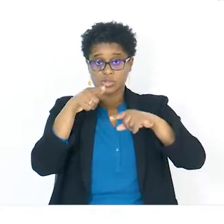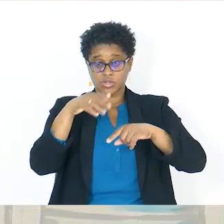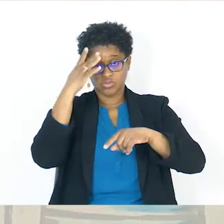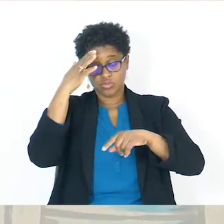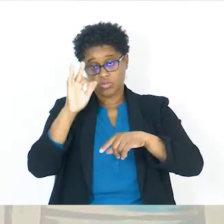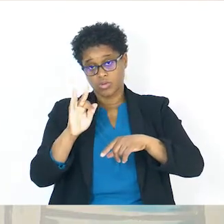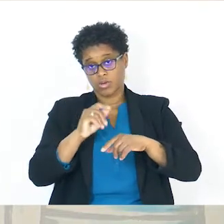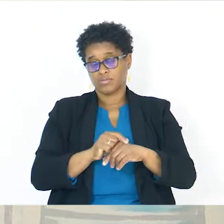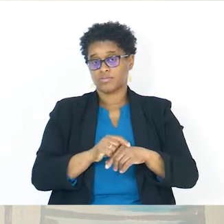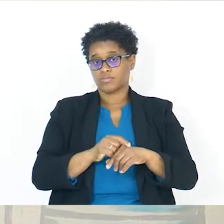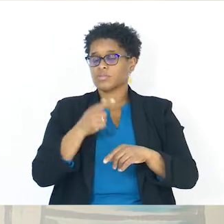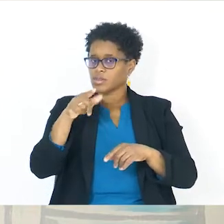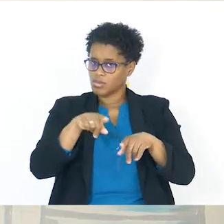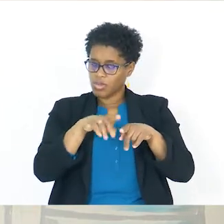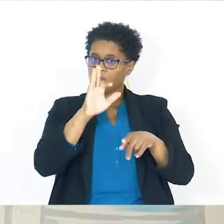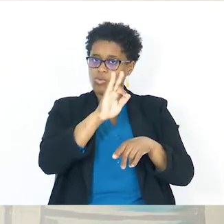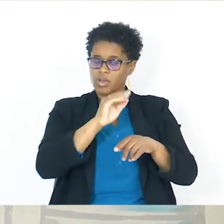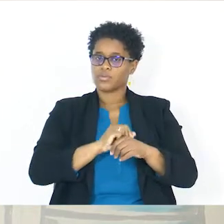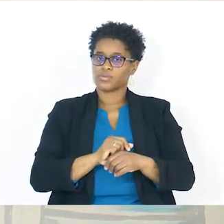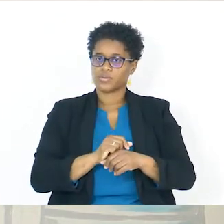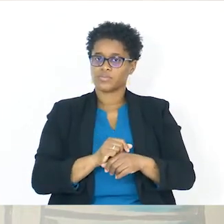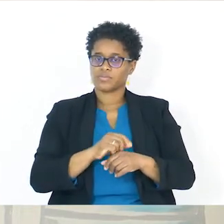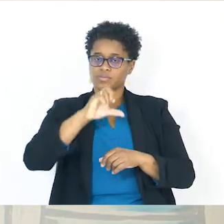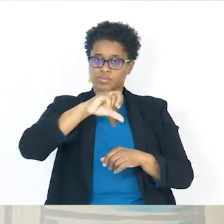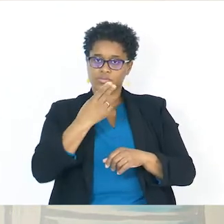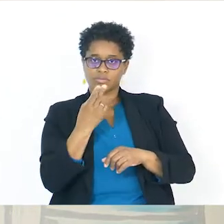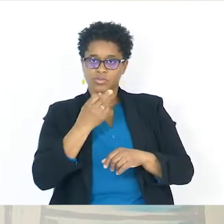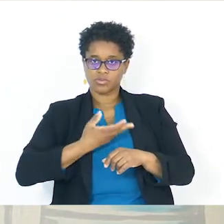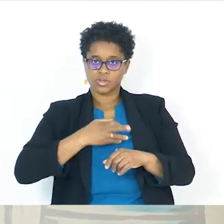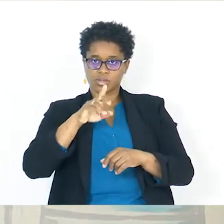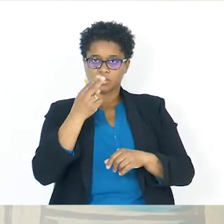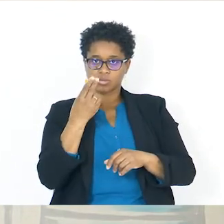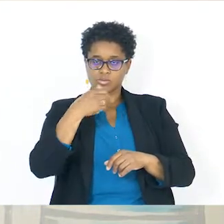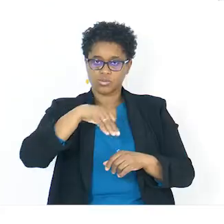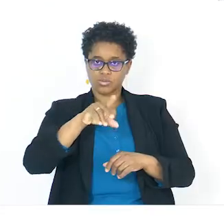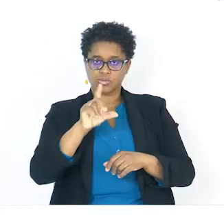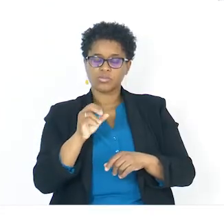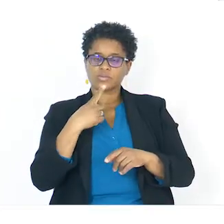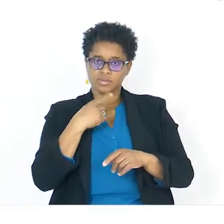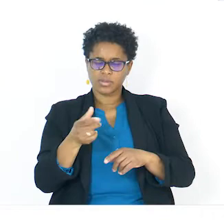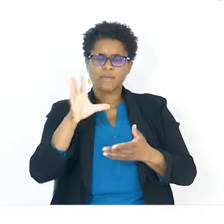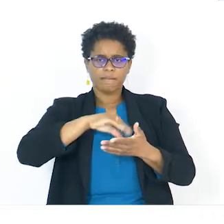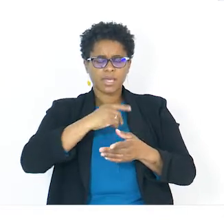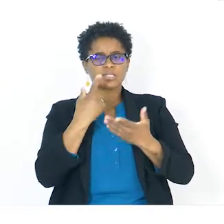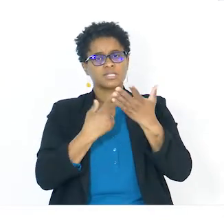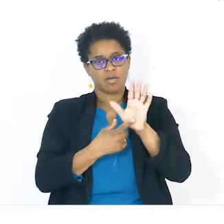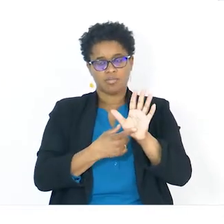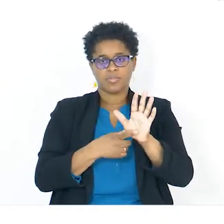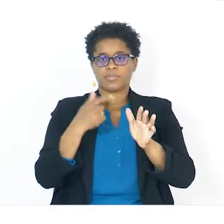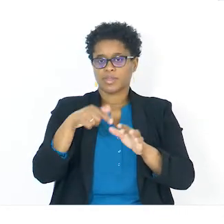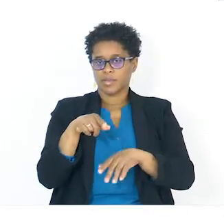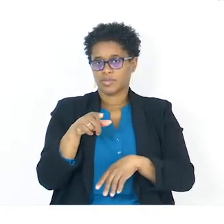4. Quádruplo vem também de 4, quádruplo, certo? Mais exemplos de